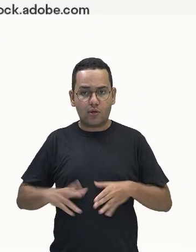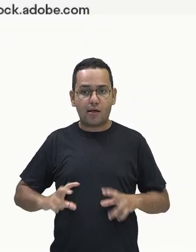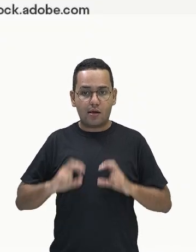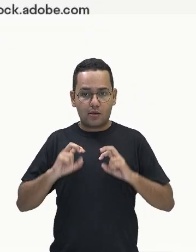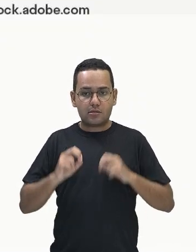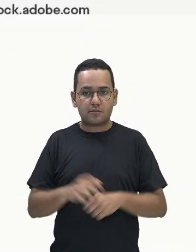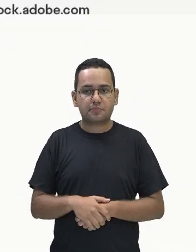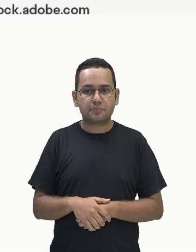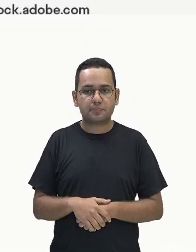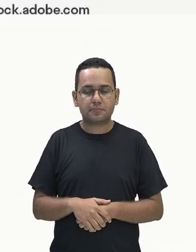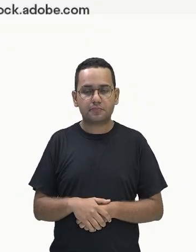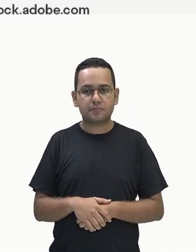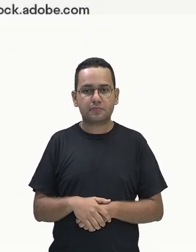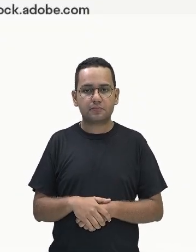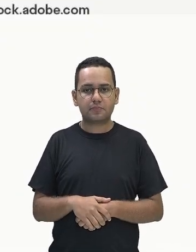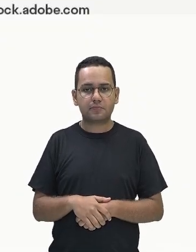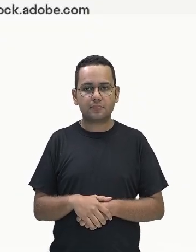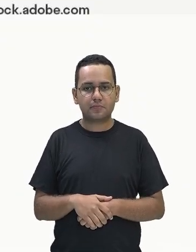resultado